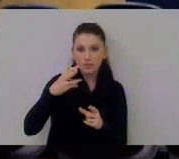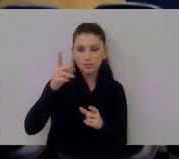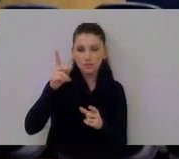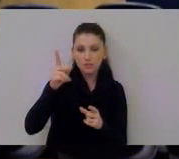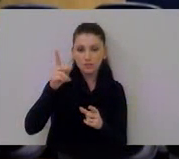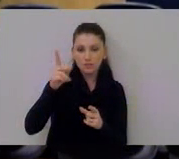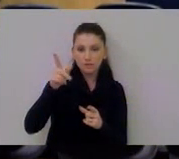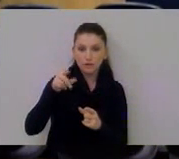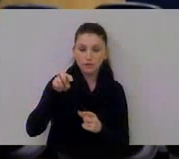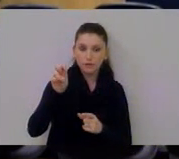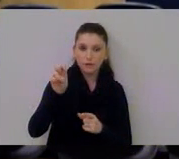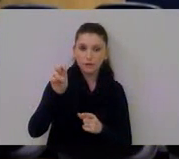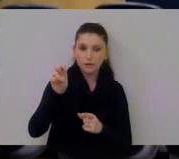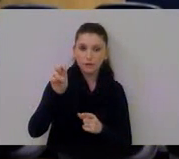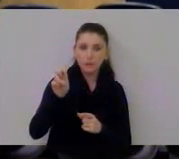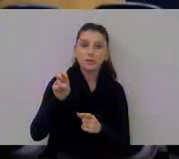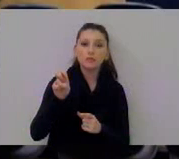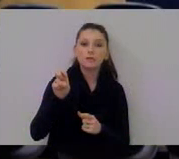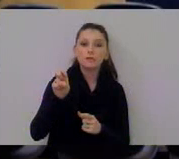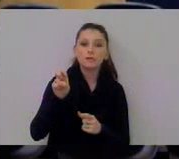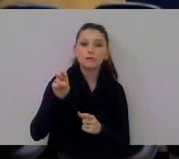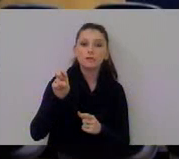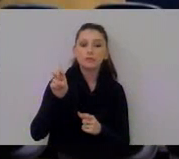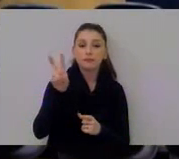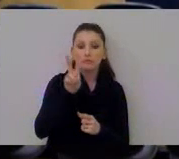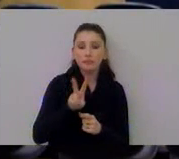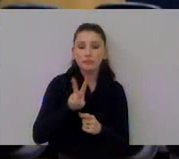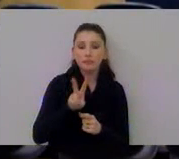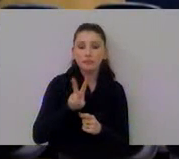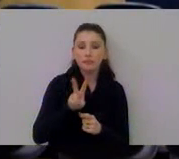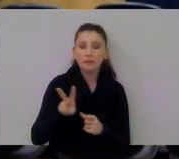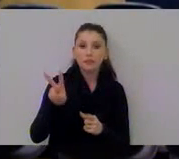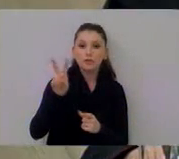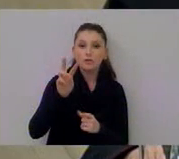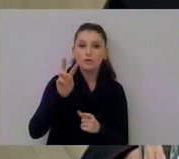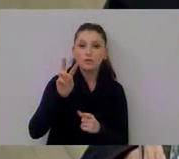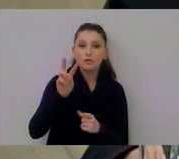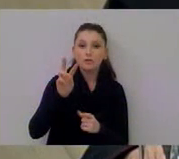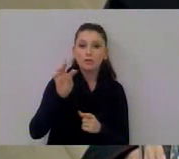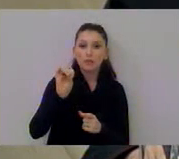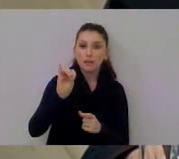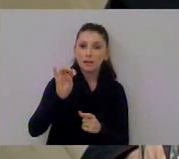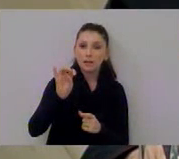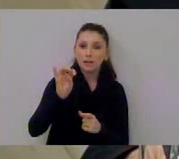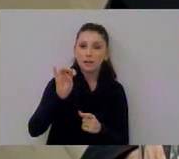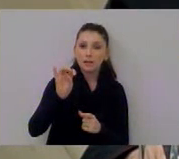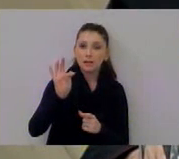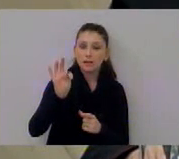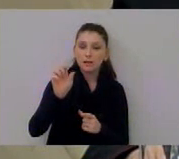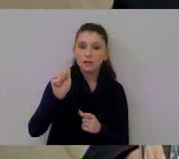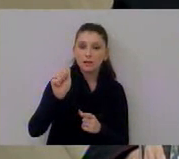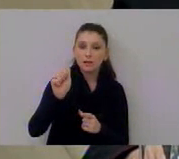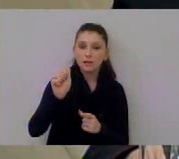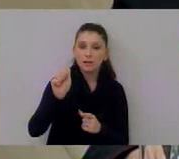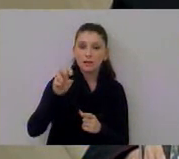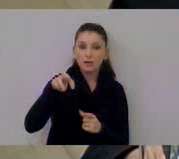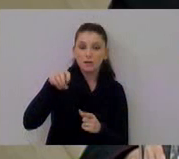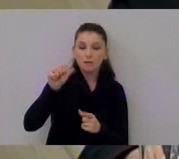093/2015, autoria, vereador Itamar da Silva.